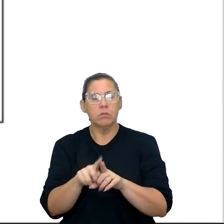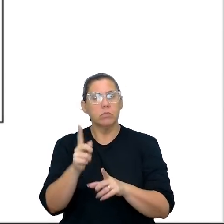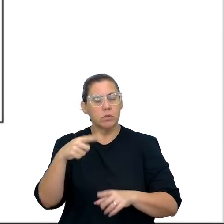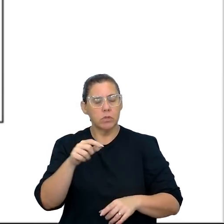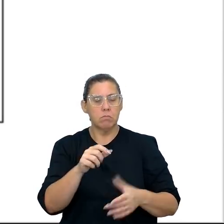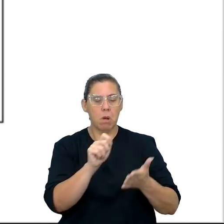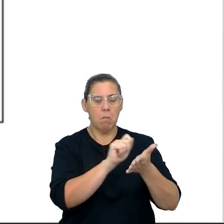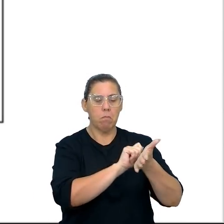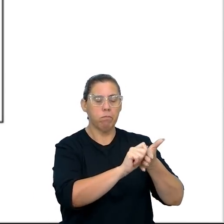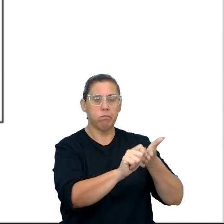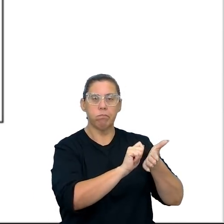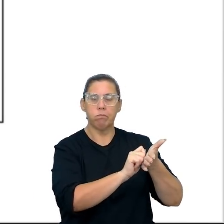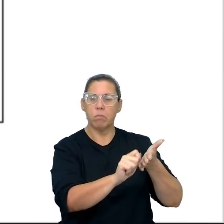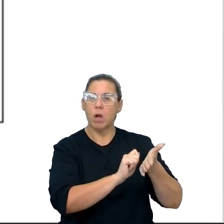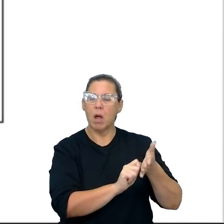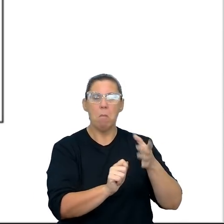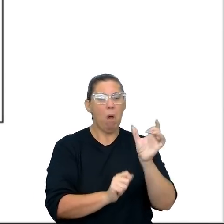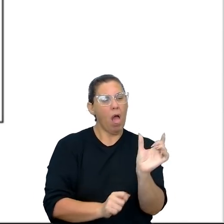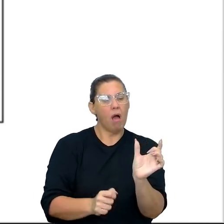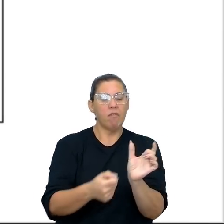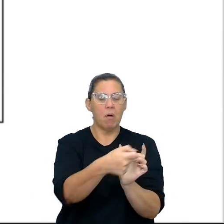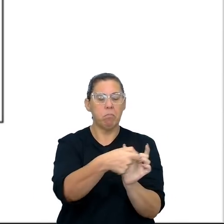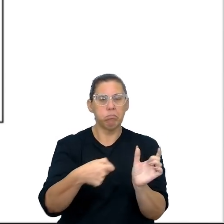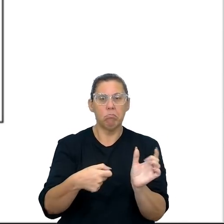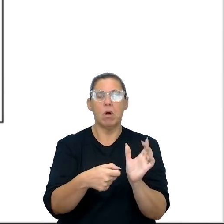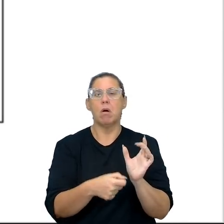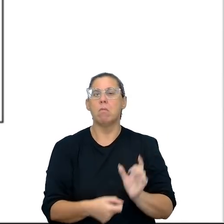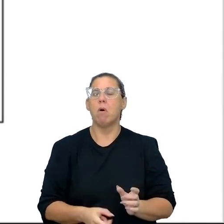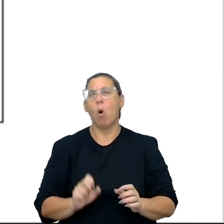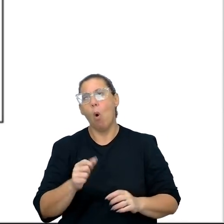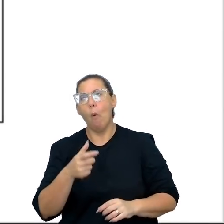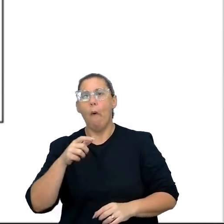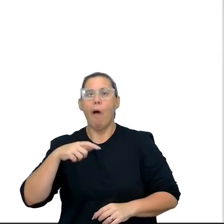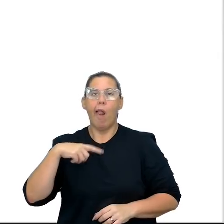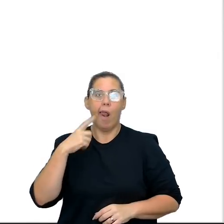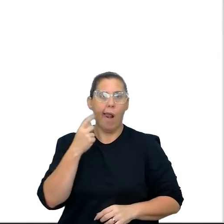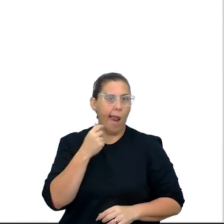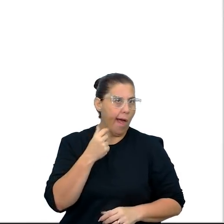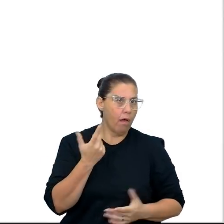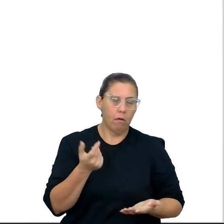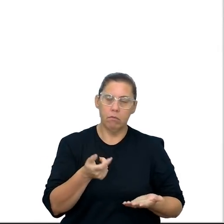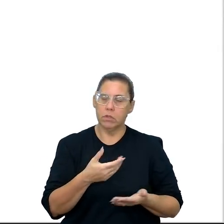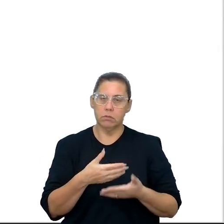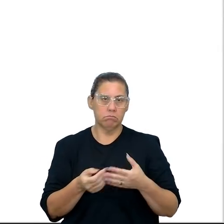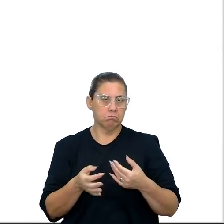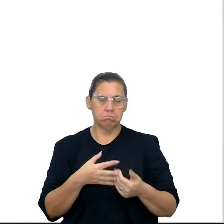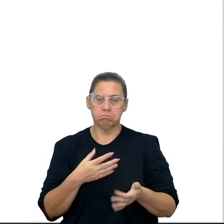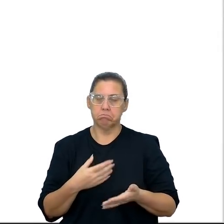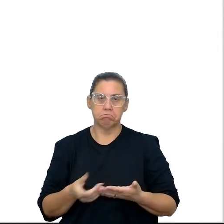eles grifarem no texto, né, com marca-texto, ou mesmo com lápis amarelo, enfim.